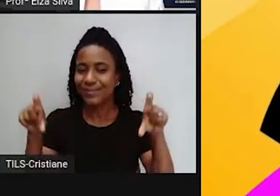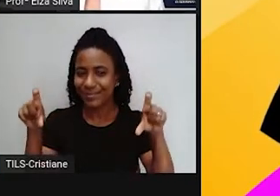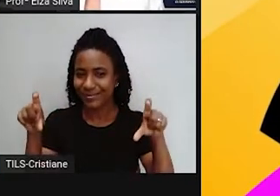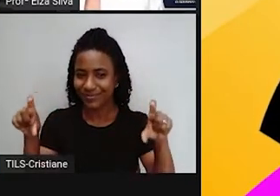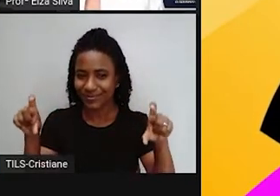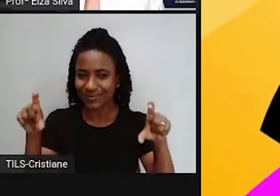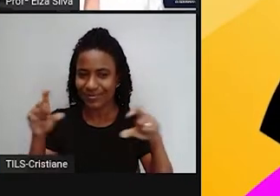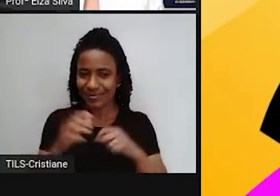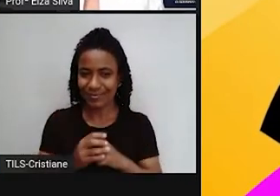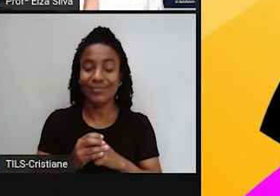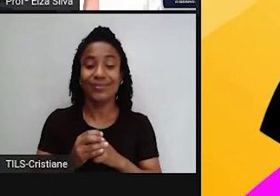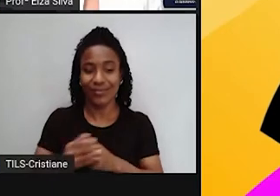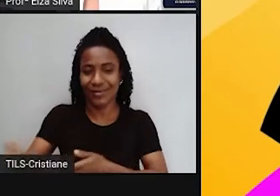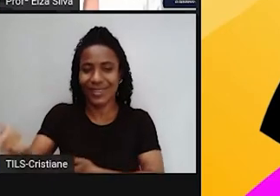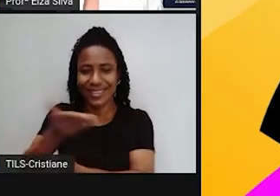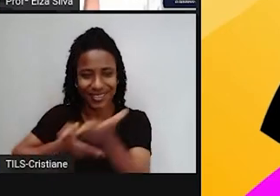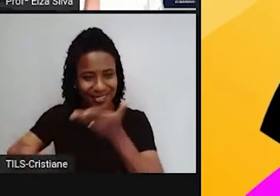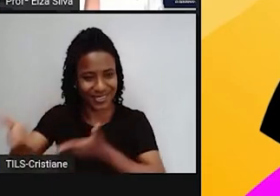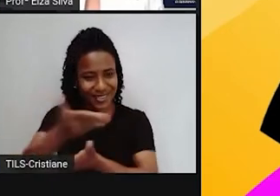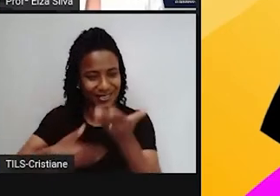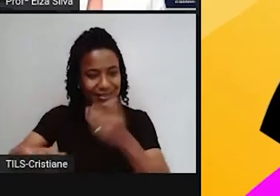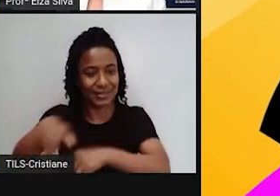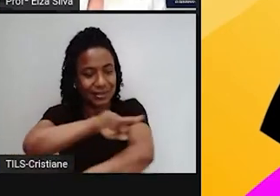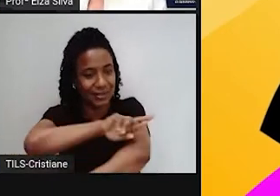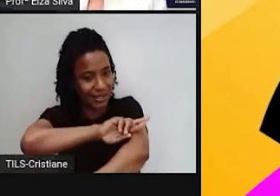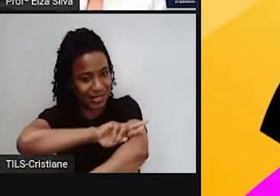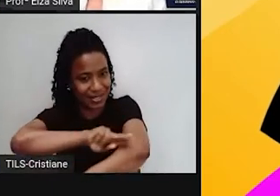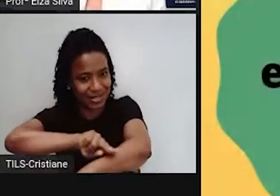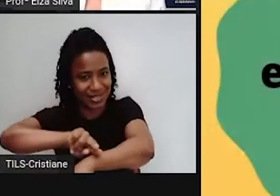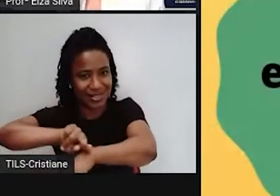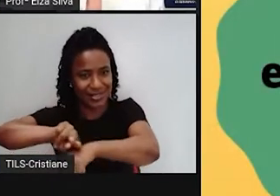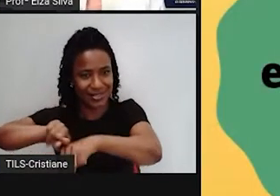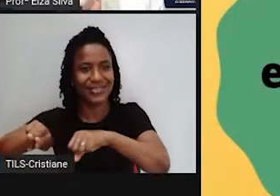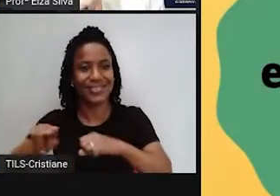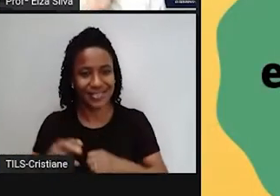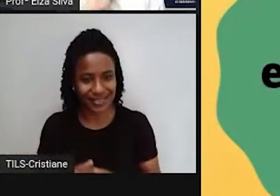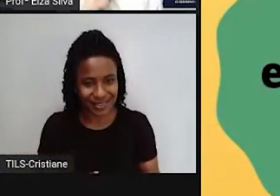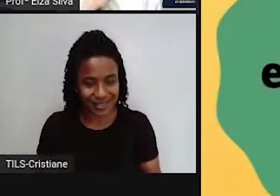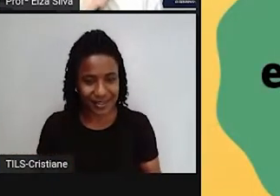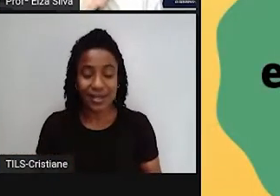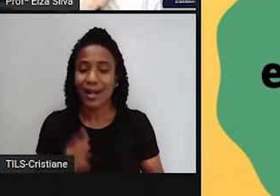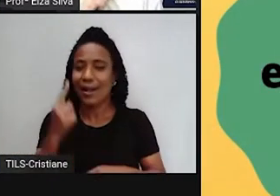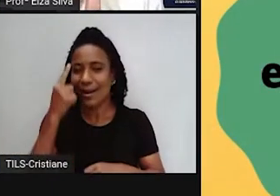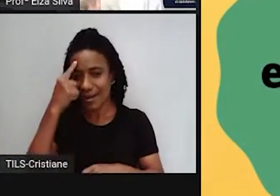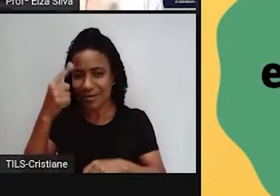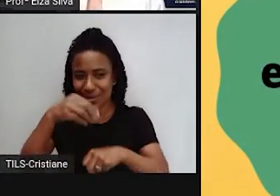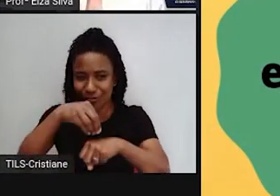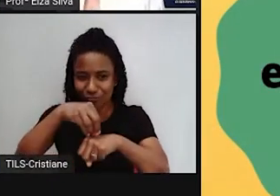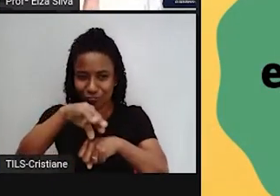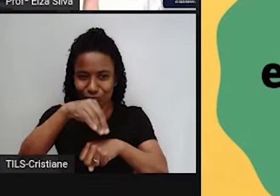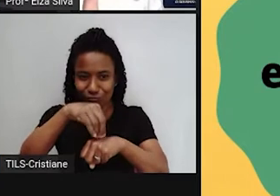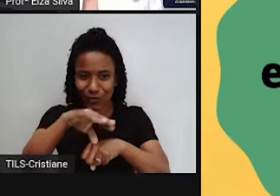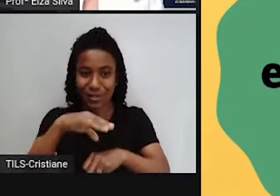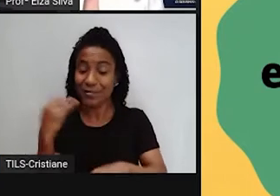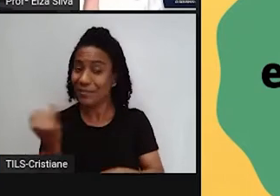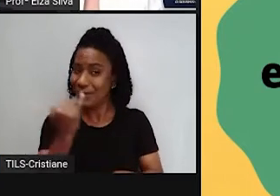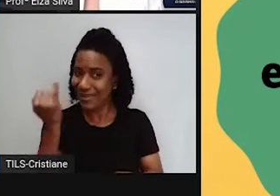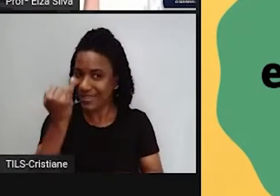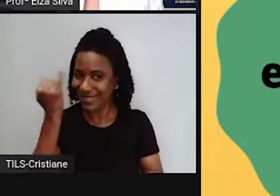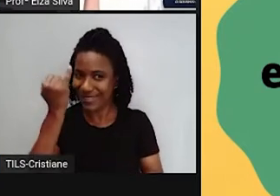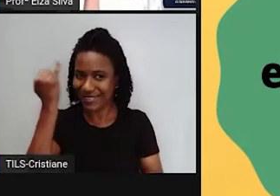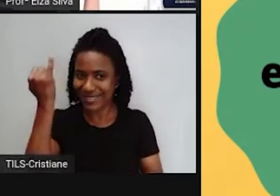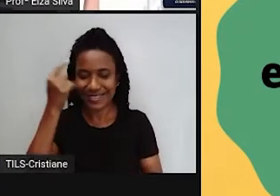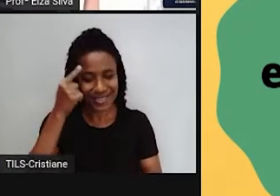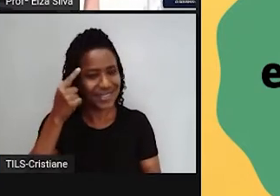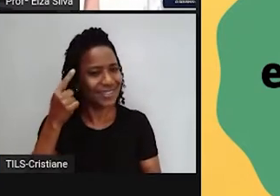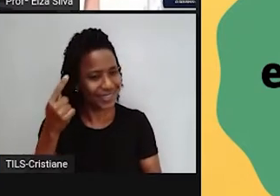Tema: relações étnico-raciais. E aquelas outras dicas que eu venho passando para vocês